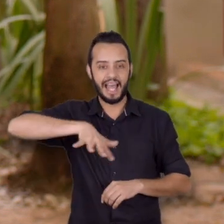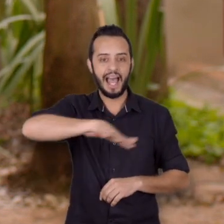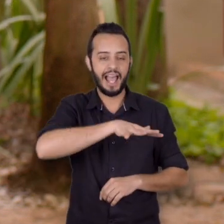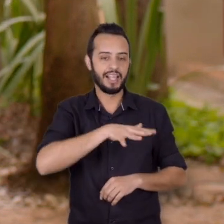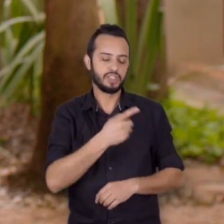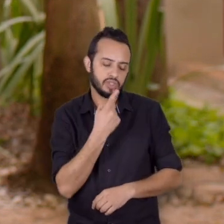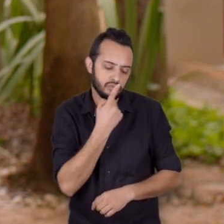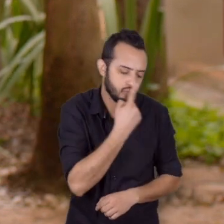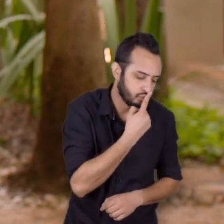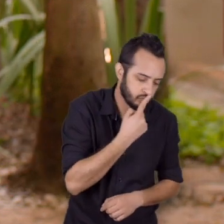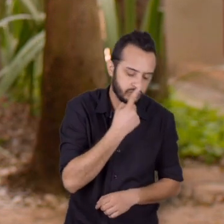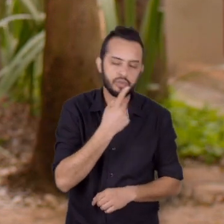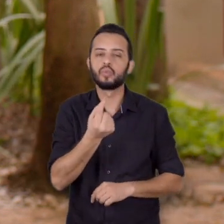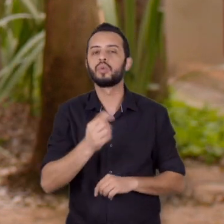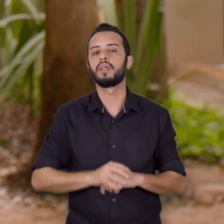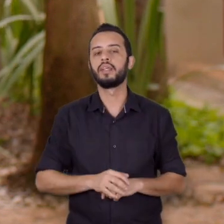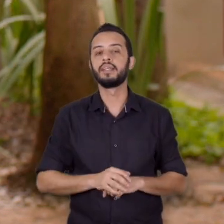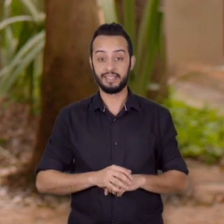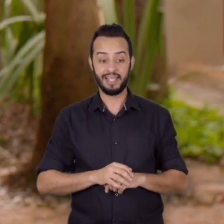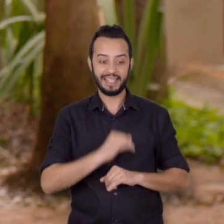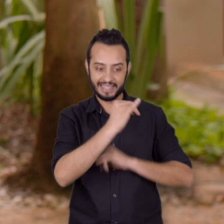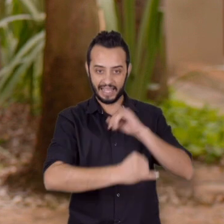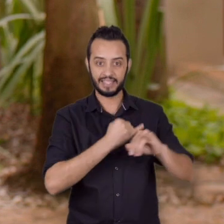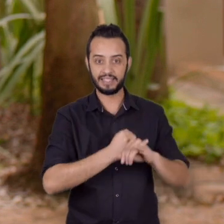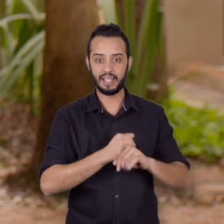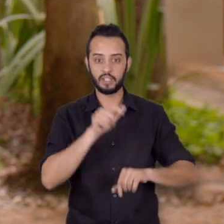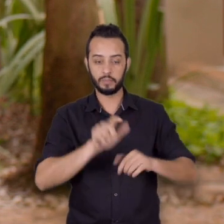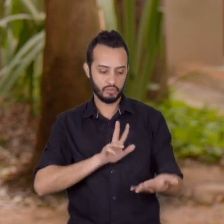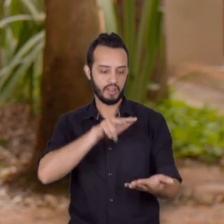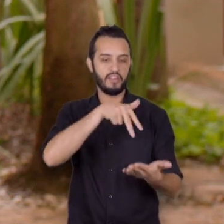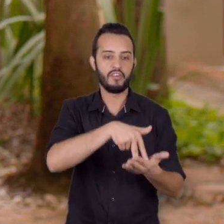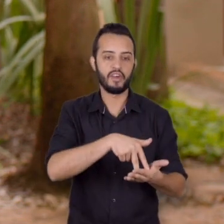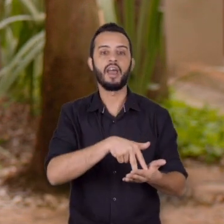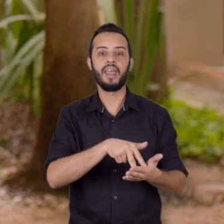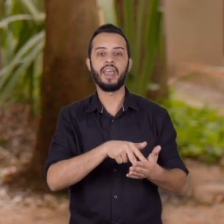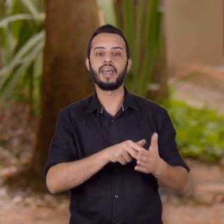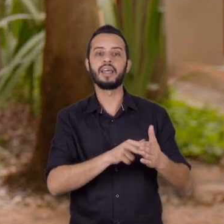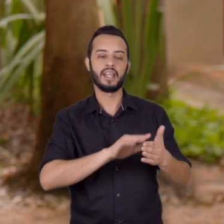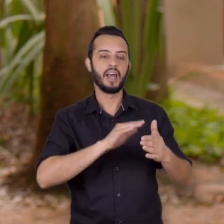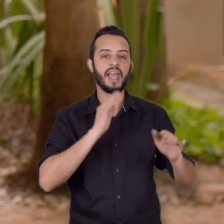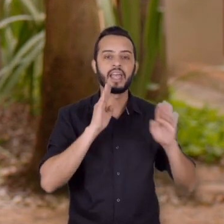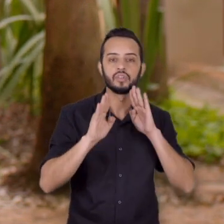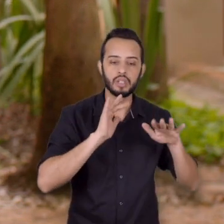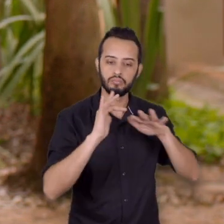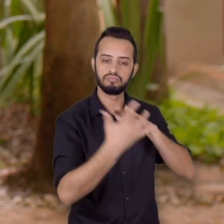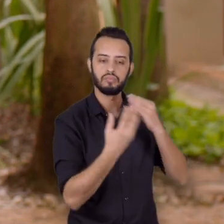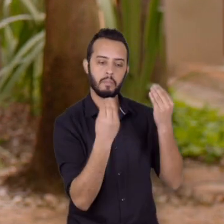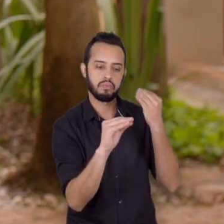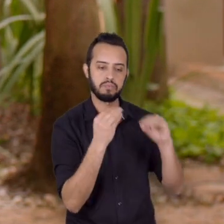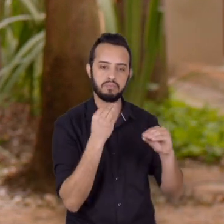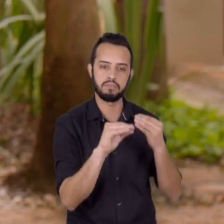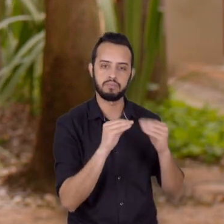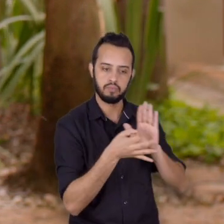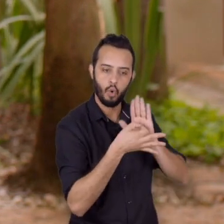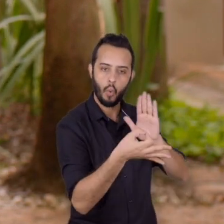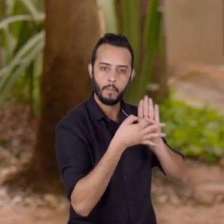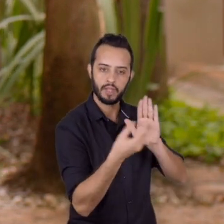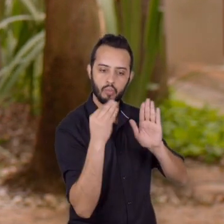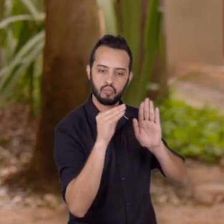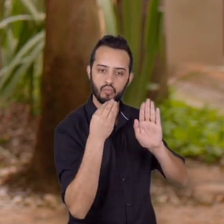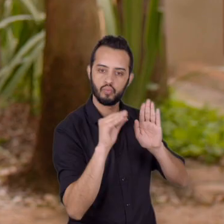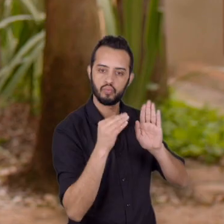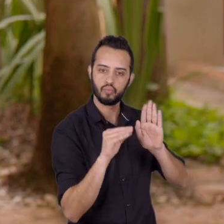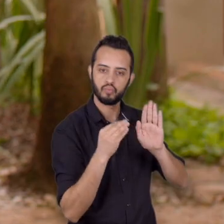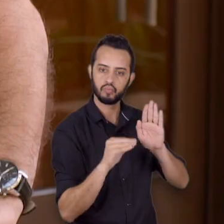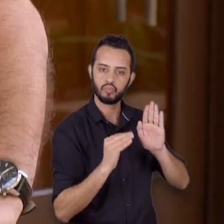espaços de afinidade, que seriam espaços online onde você discute, produz, colabora, etc., em cima de coisas